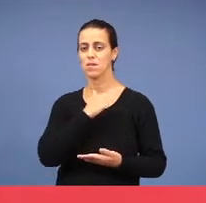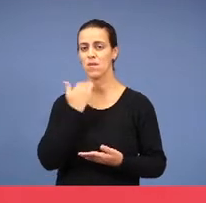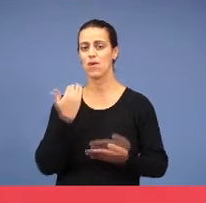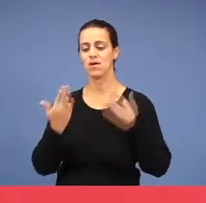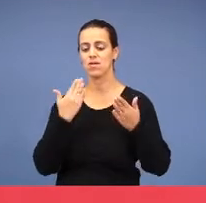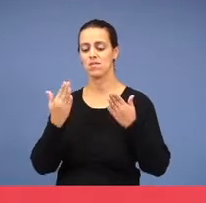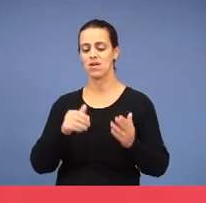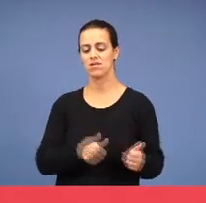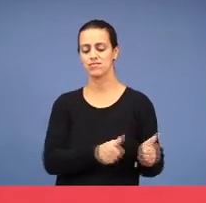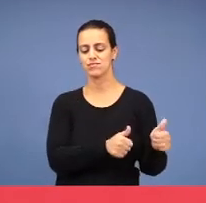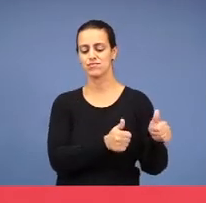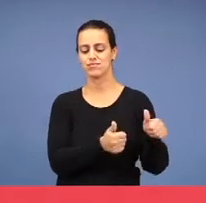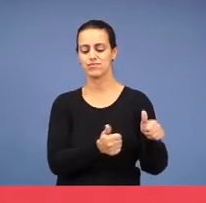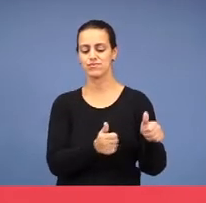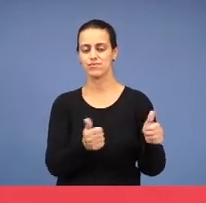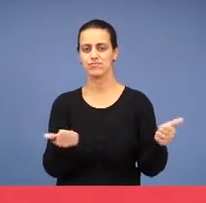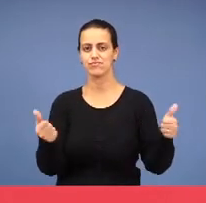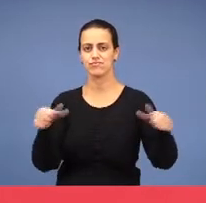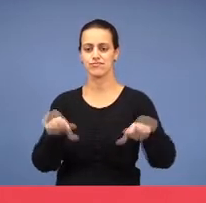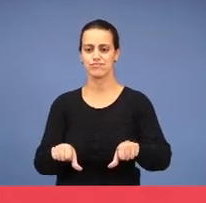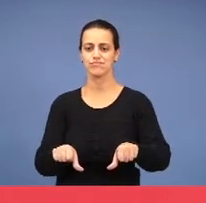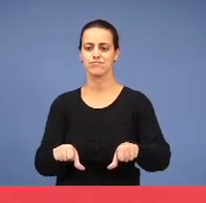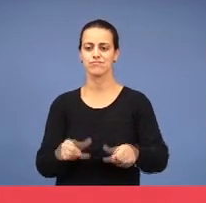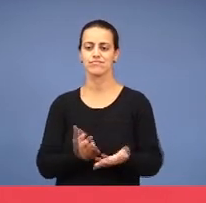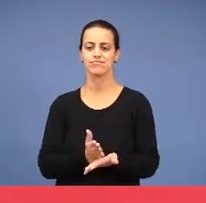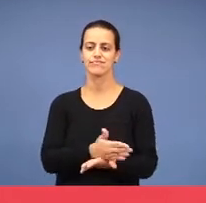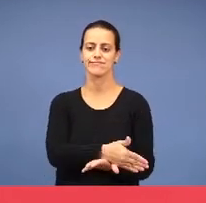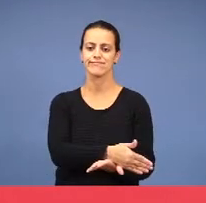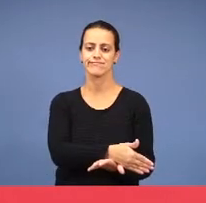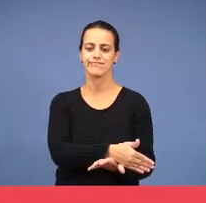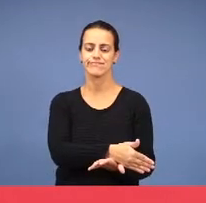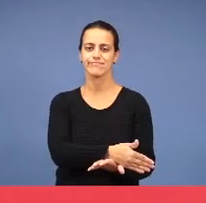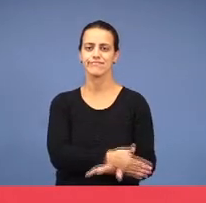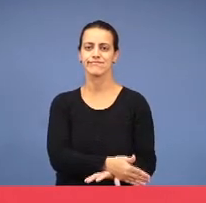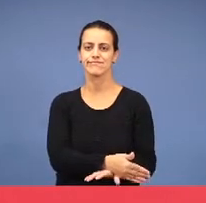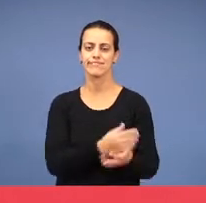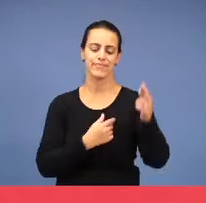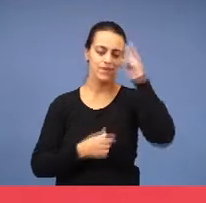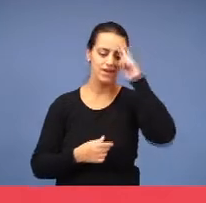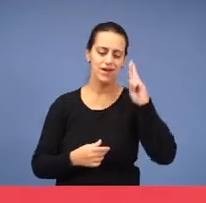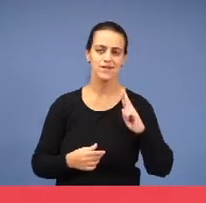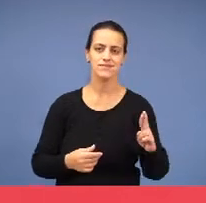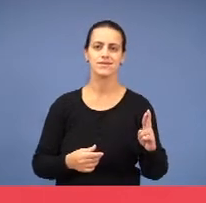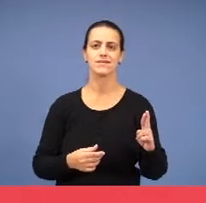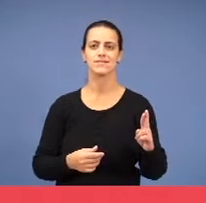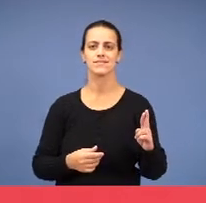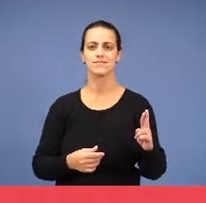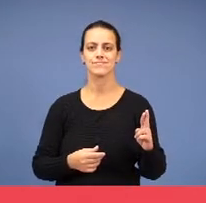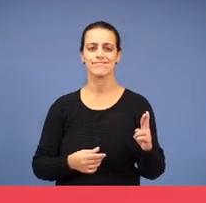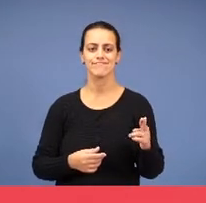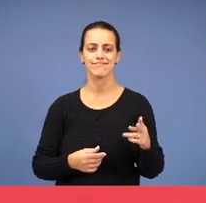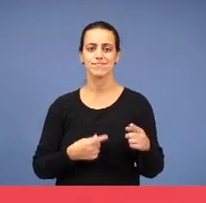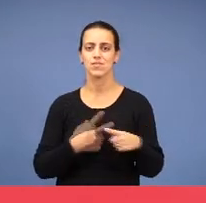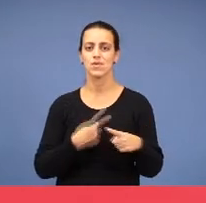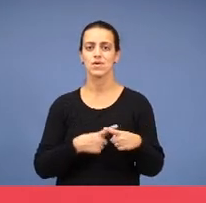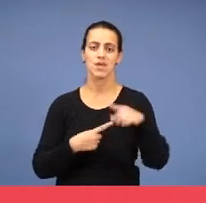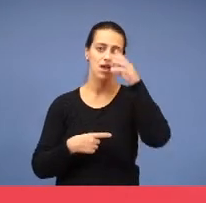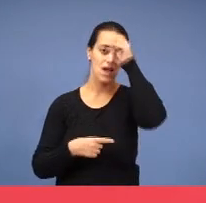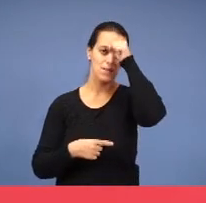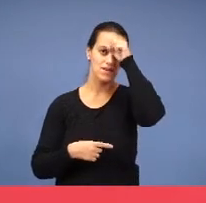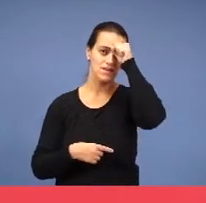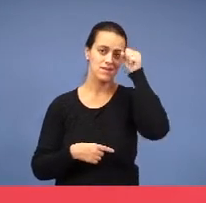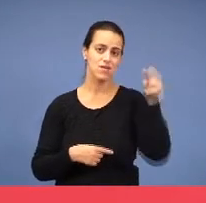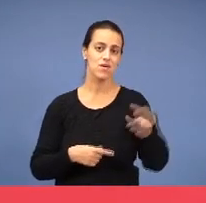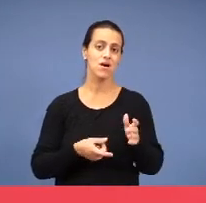nasce morto. Nasceu na razão. Nasceu no entendimento do que aprendeu aqui em